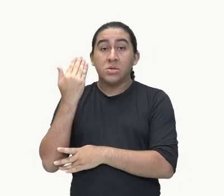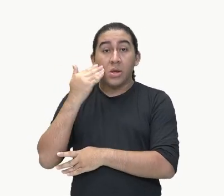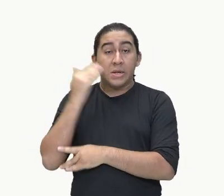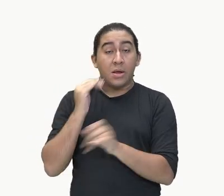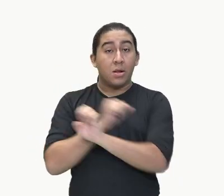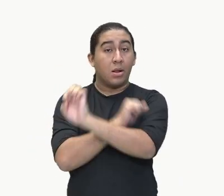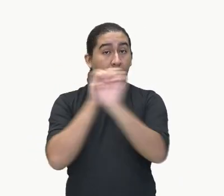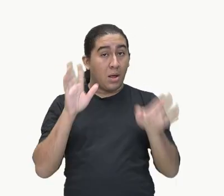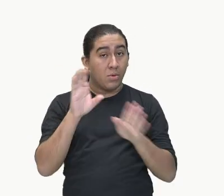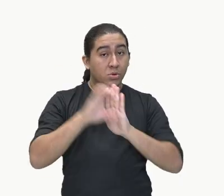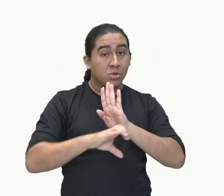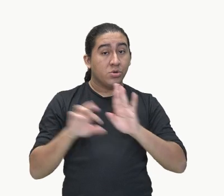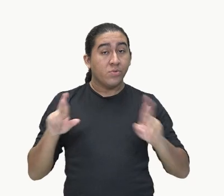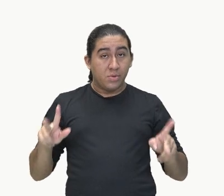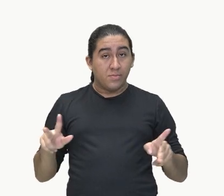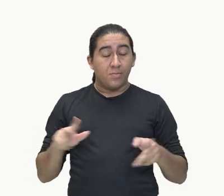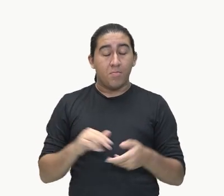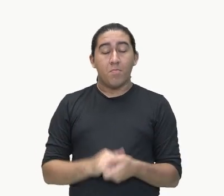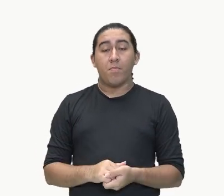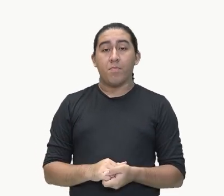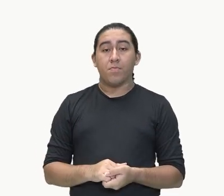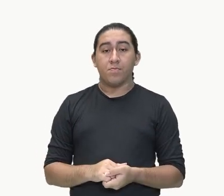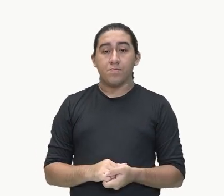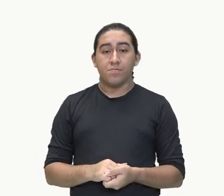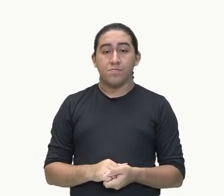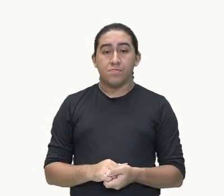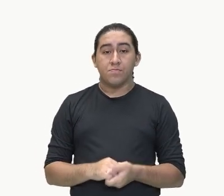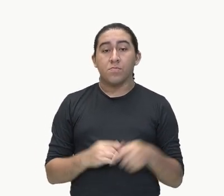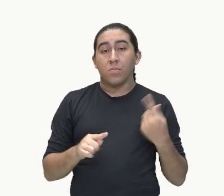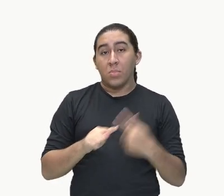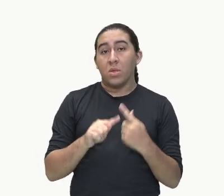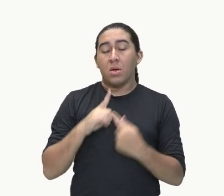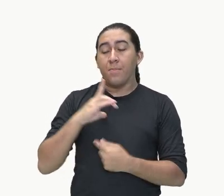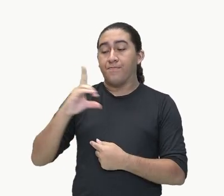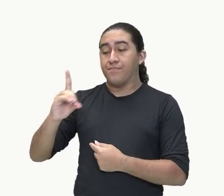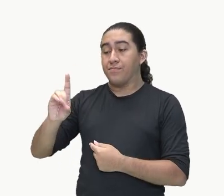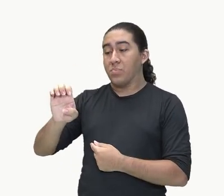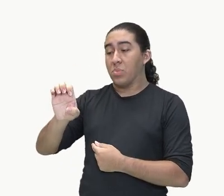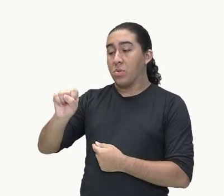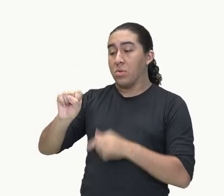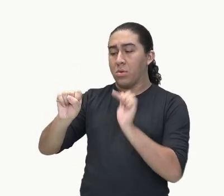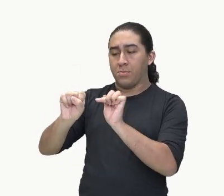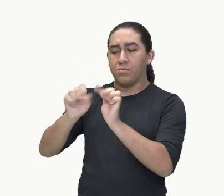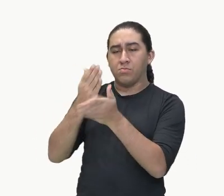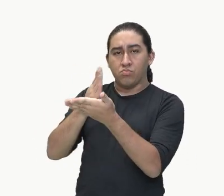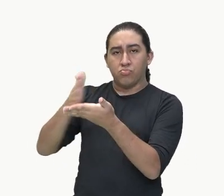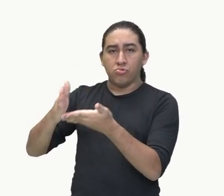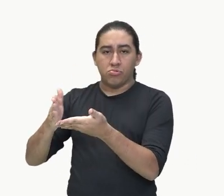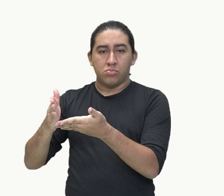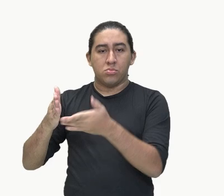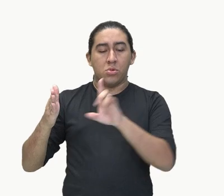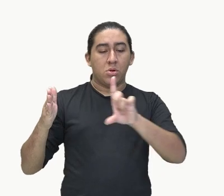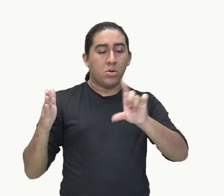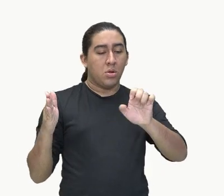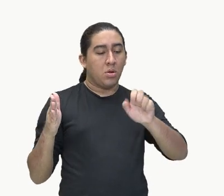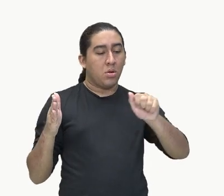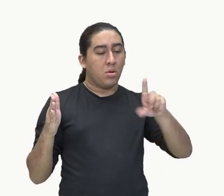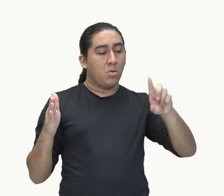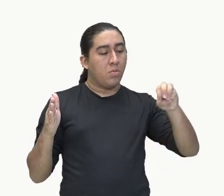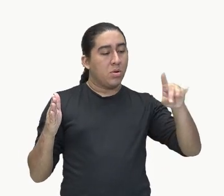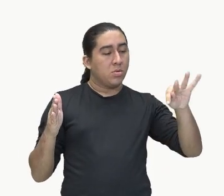que é prefixal e sufixal, porque eu tirei uma, mas mesmo assim continua existindo. Então, desleal, né?